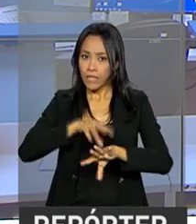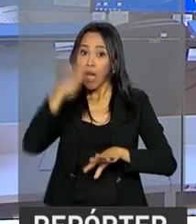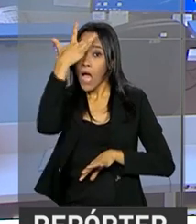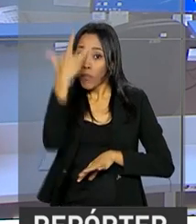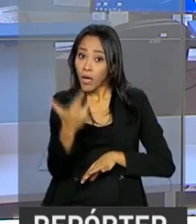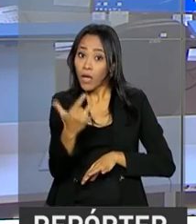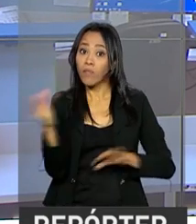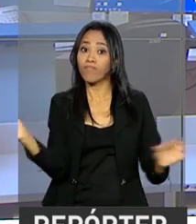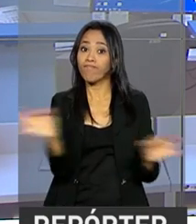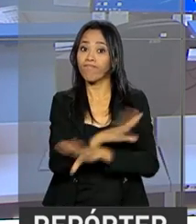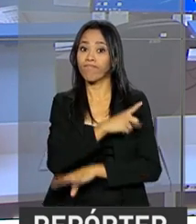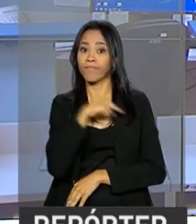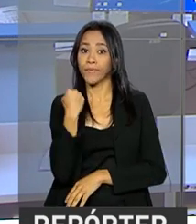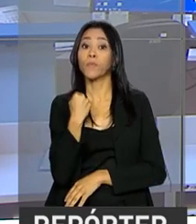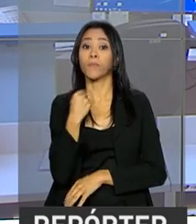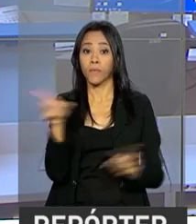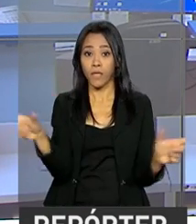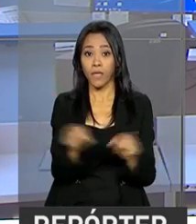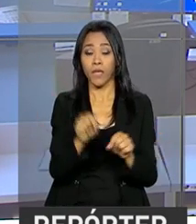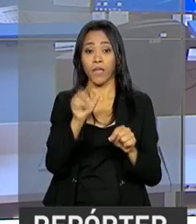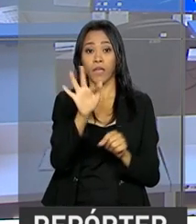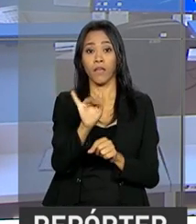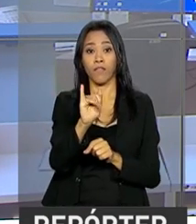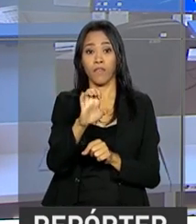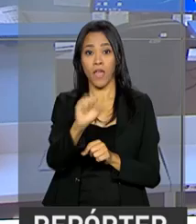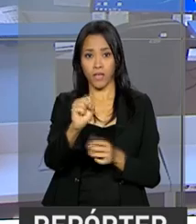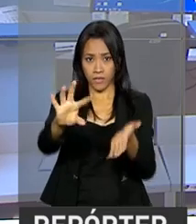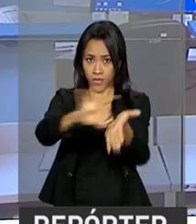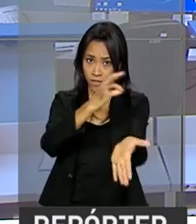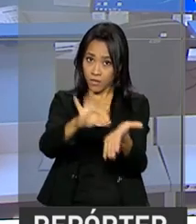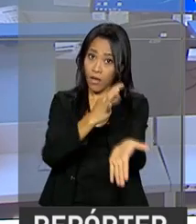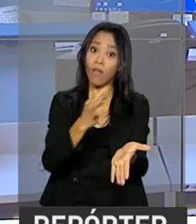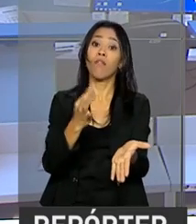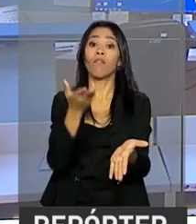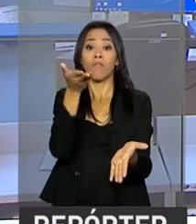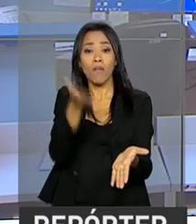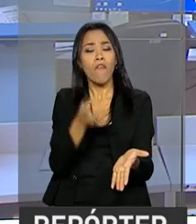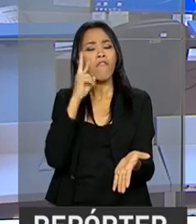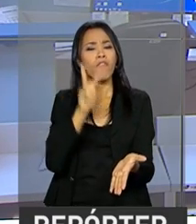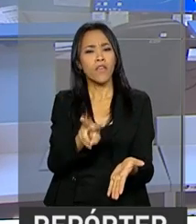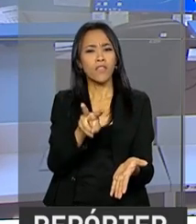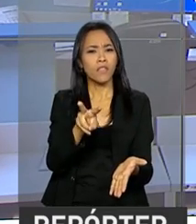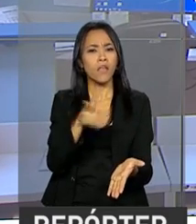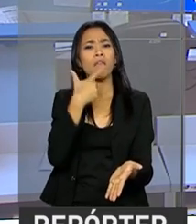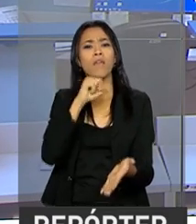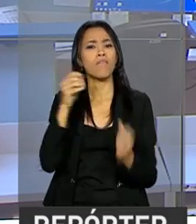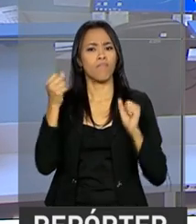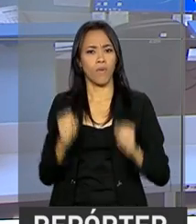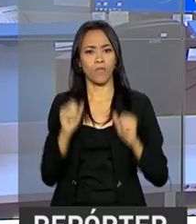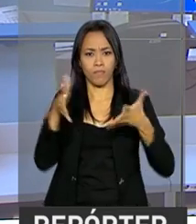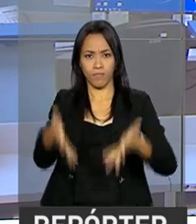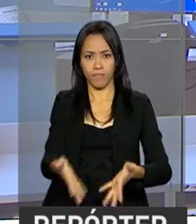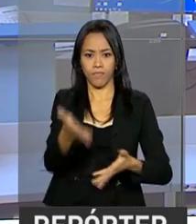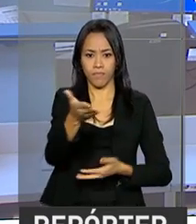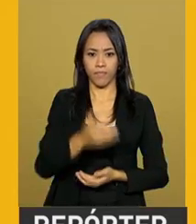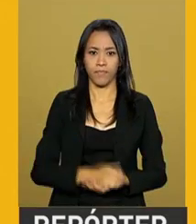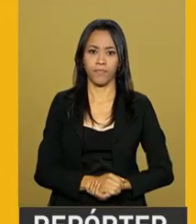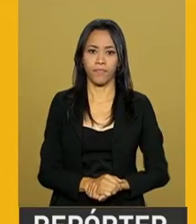o prazo para inscrições no fi que é o fundo de financiamento estudantil veja agora Quem pode